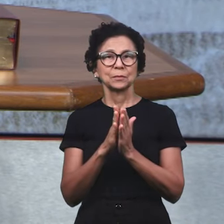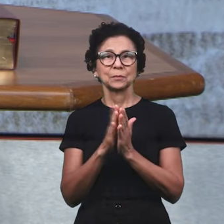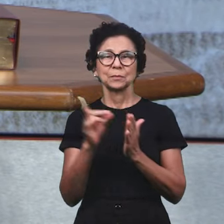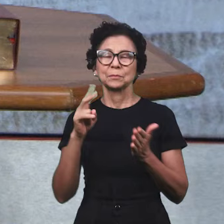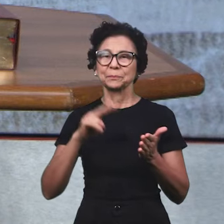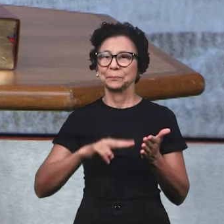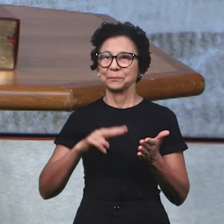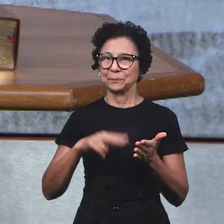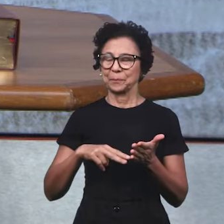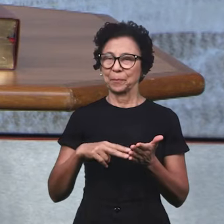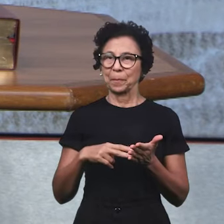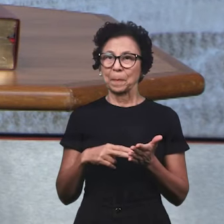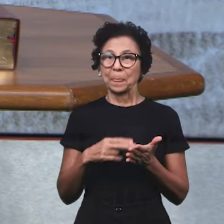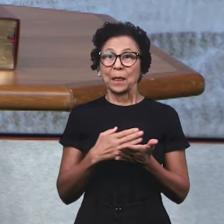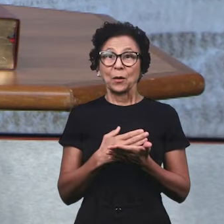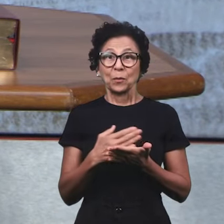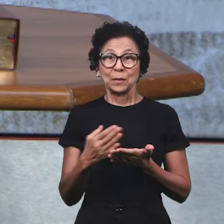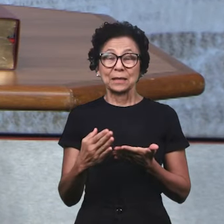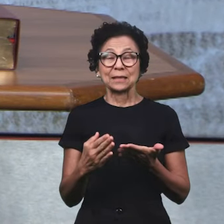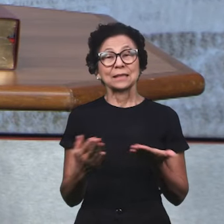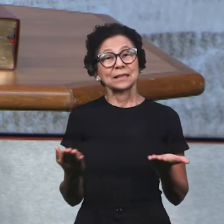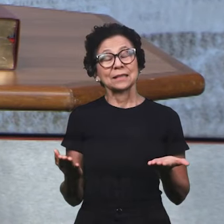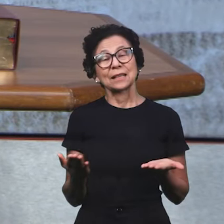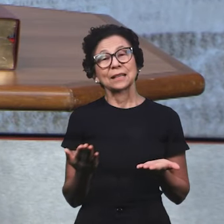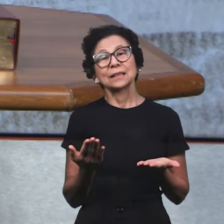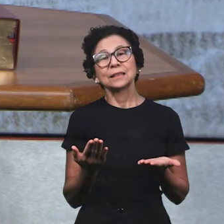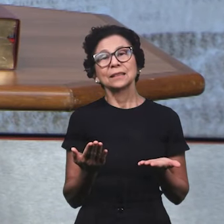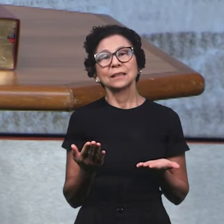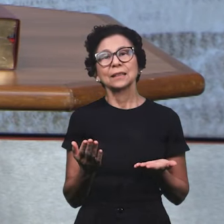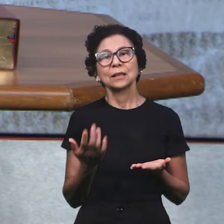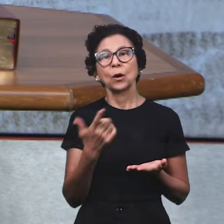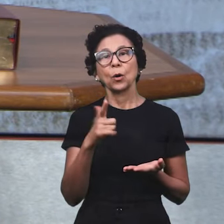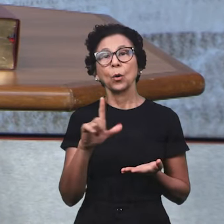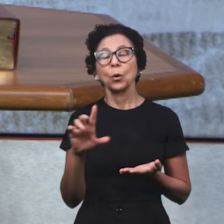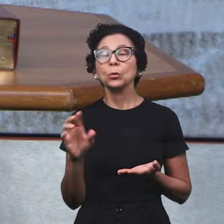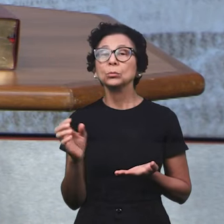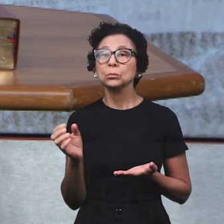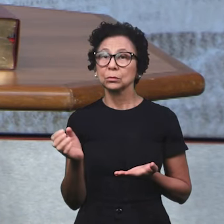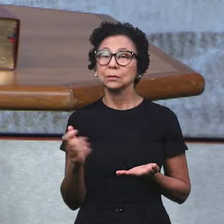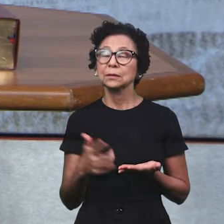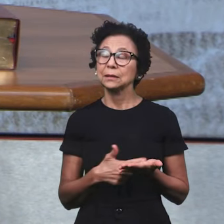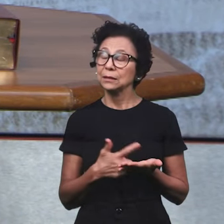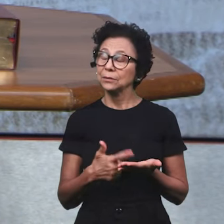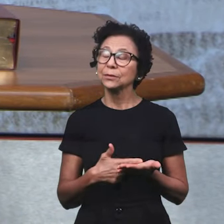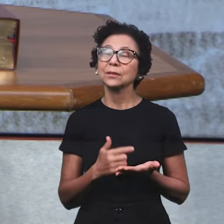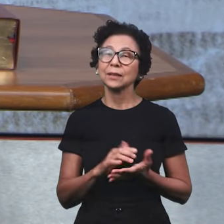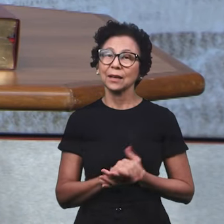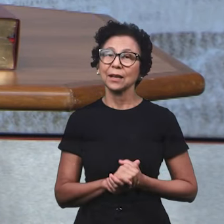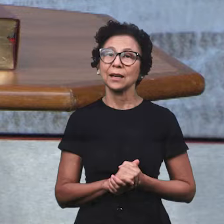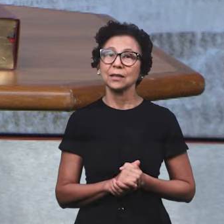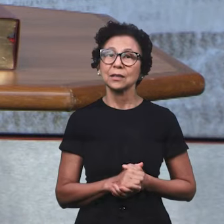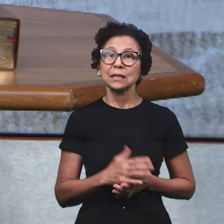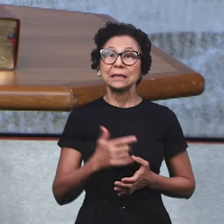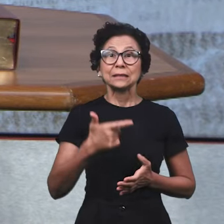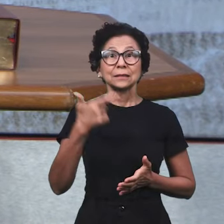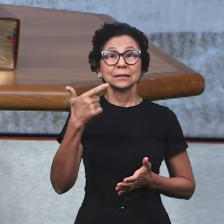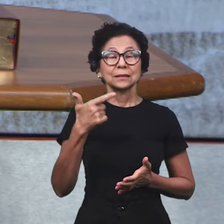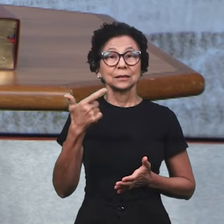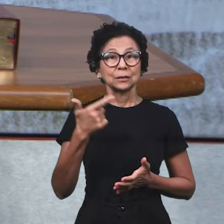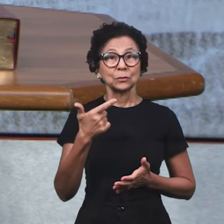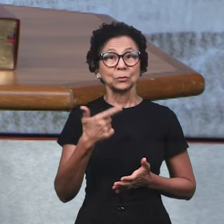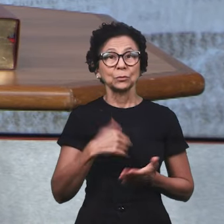dar início a um novo livro da Bíblia, né? Na nossa leitura sequencial, chegamos ao segundo livro das